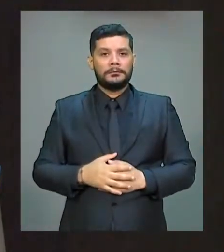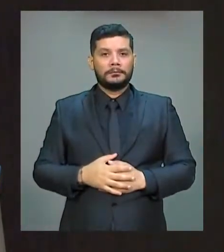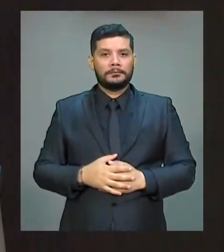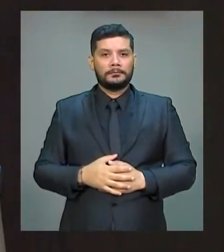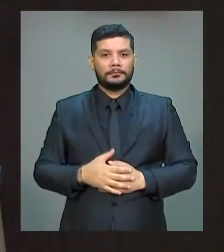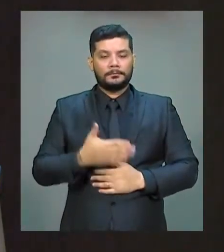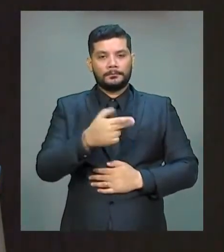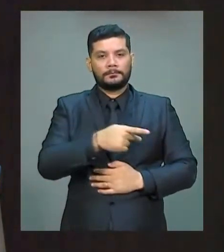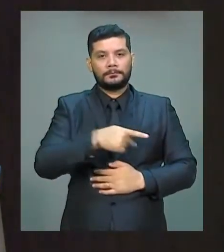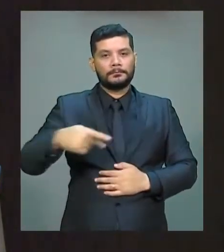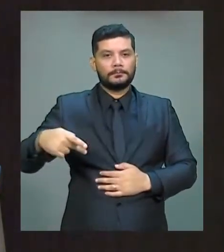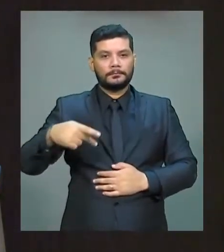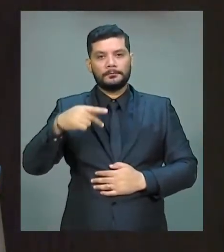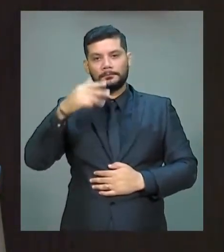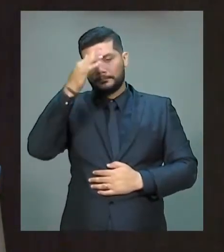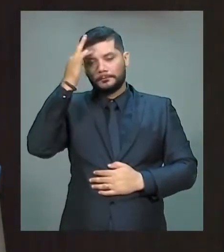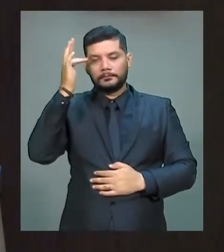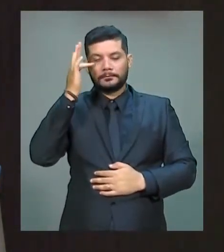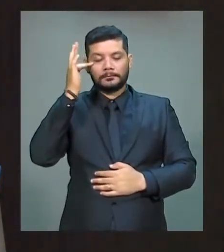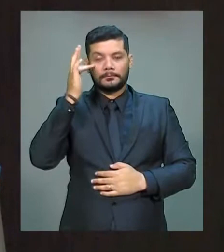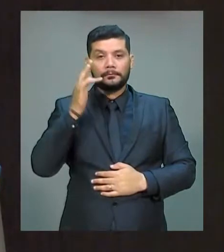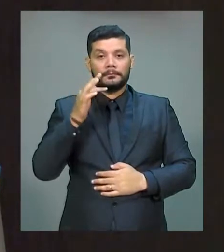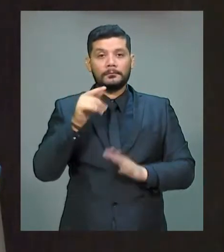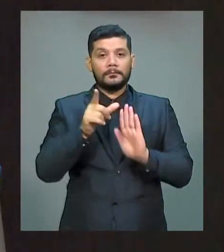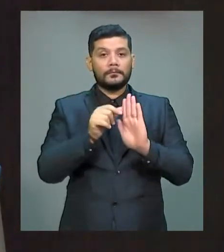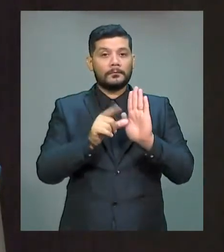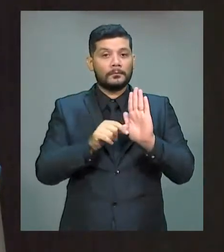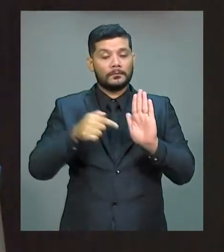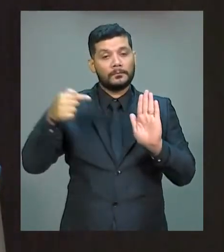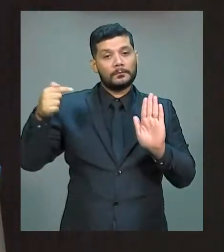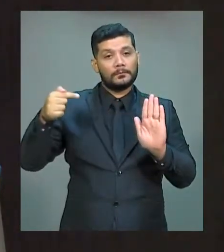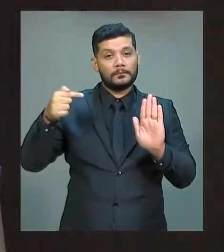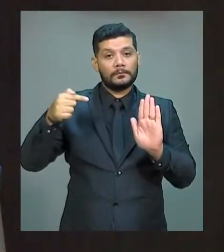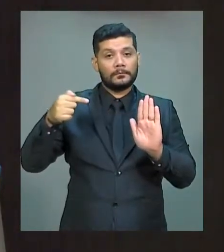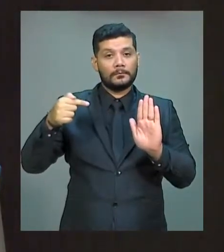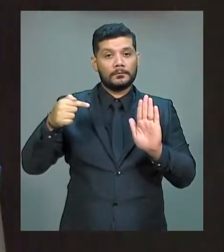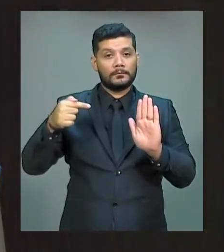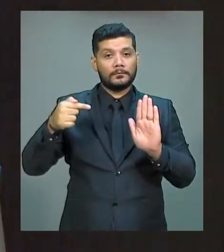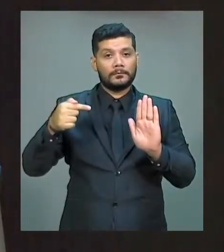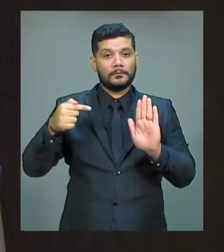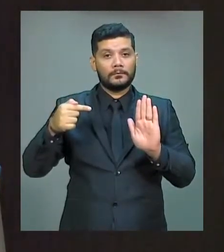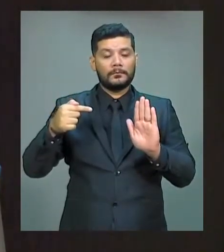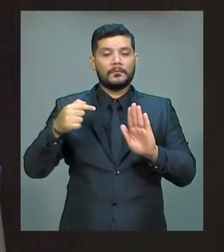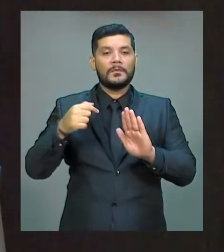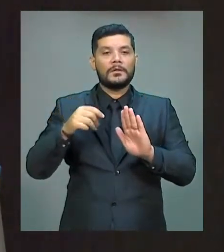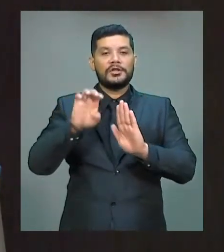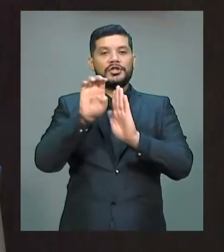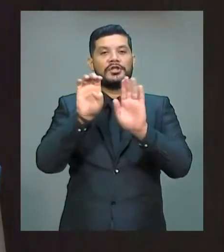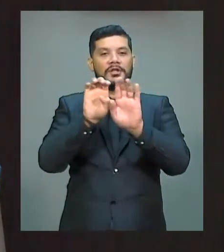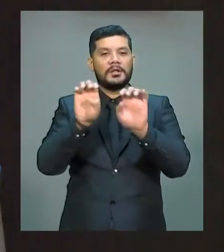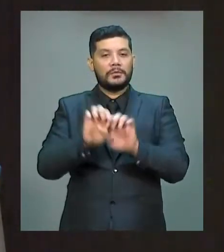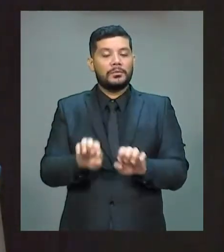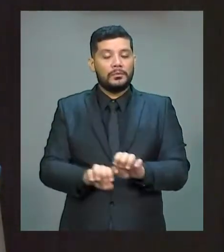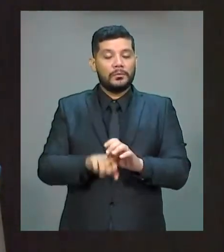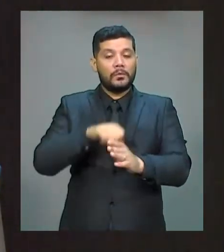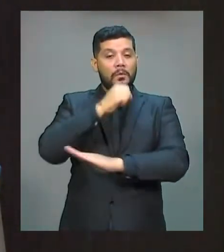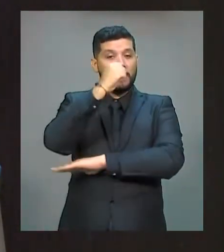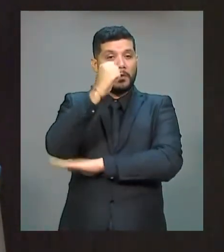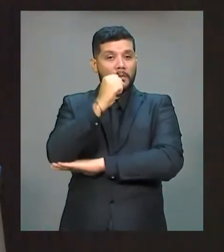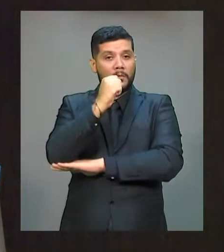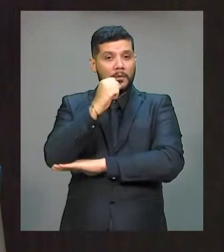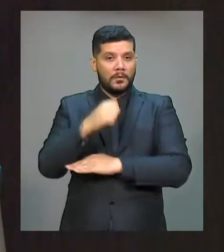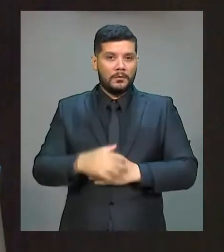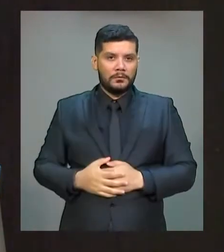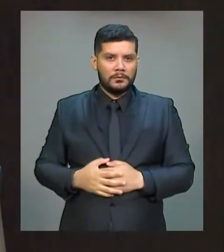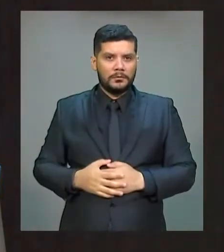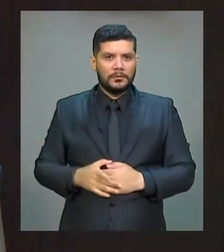preside a sessão, o artigo 7º do Tribunal Penal, do Estatuto de Roma, que cria o Tribunal Penal Internacional, ele define o crime de